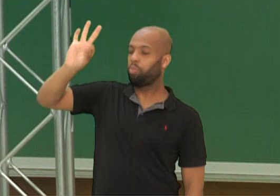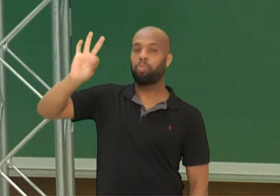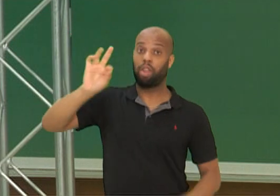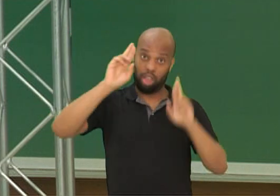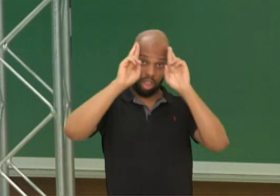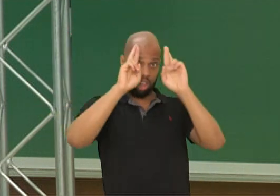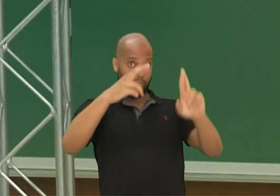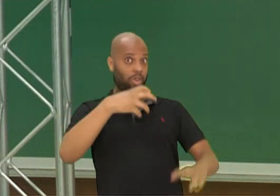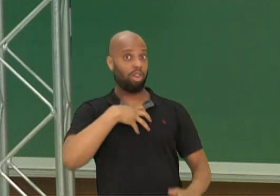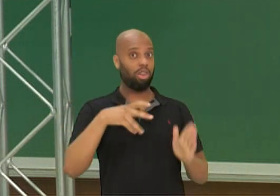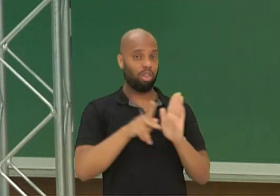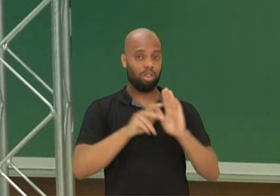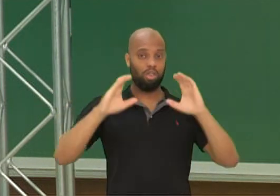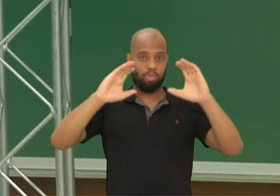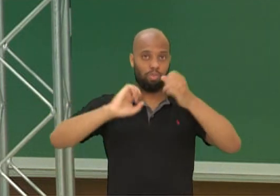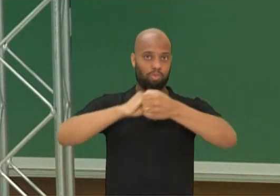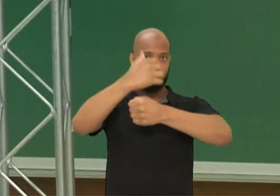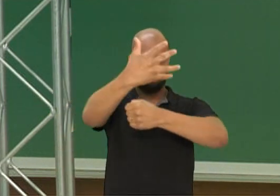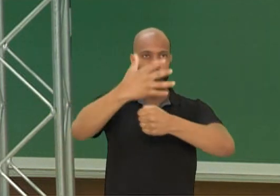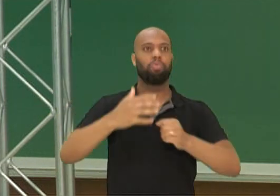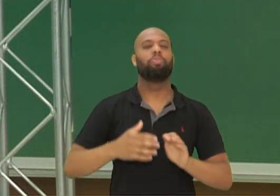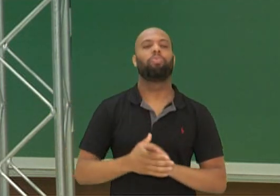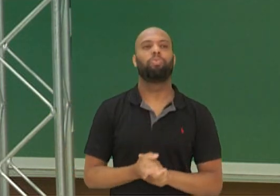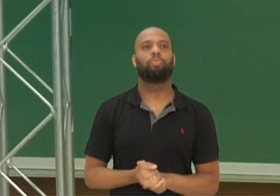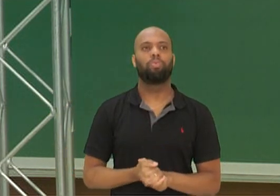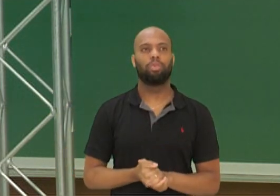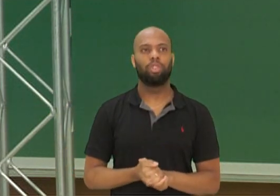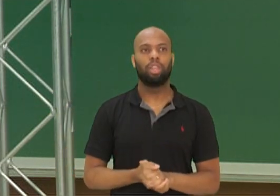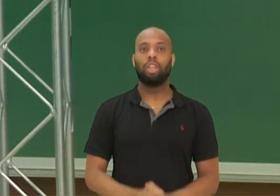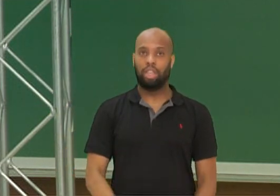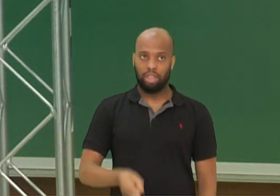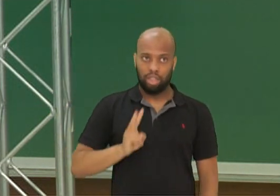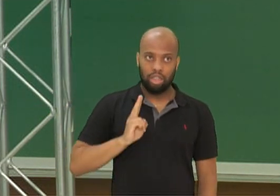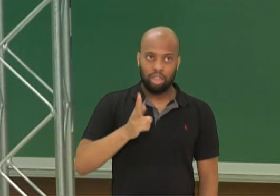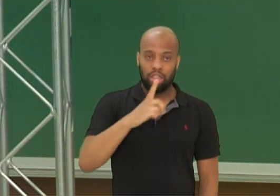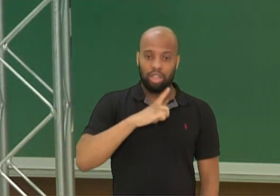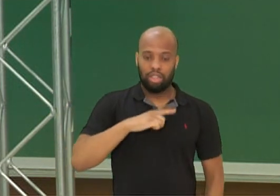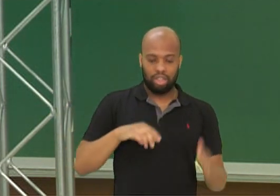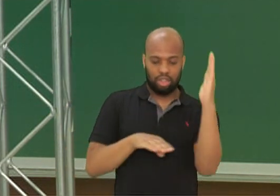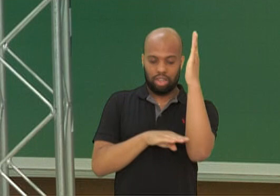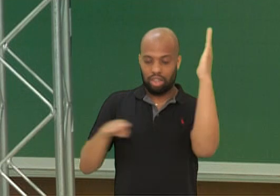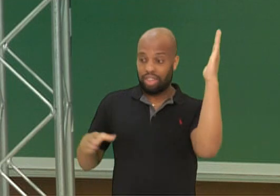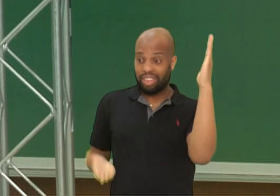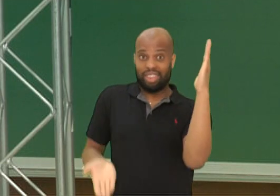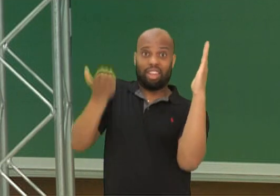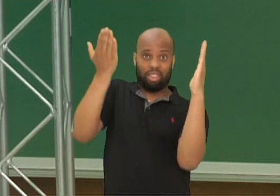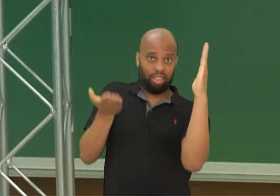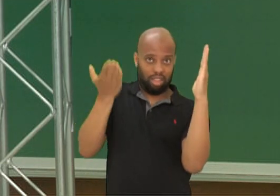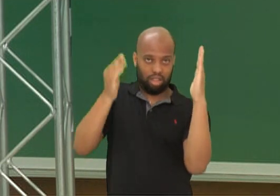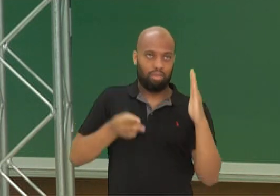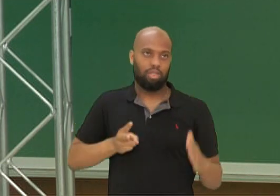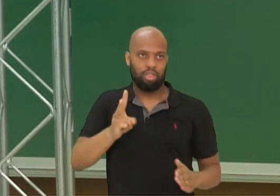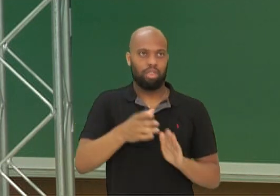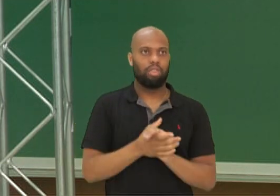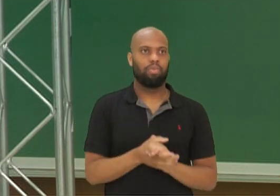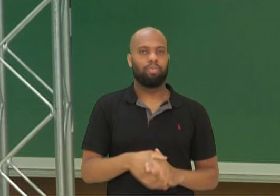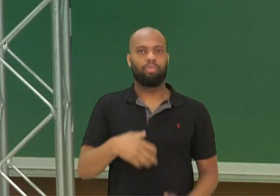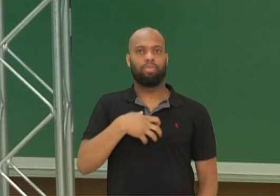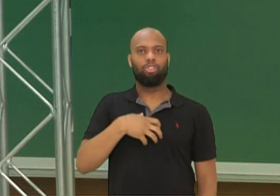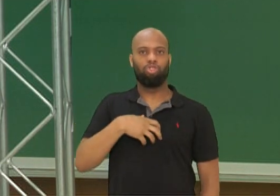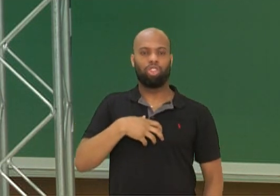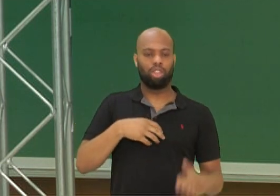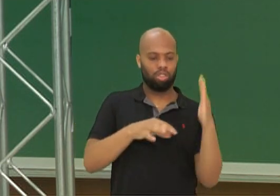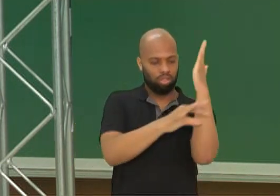do comportamento gráfico de função exponencial. Sempre o desenho acima do eixo X, e é essa linha